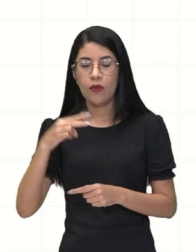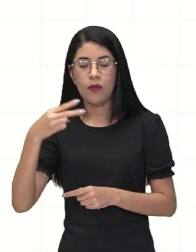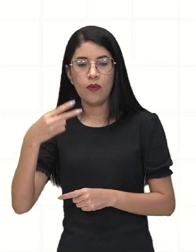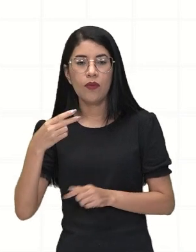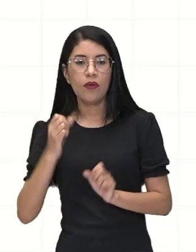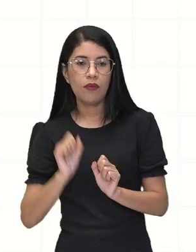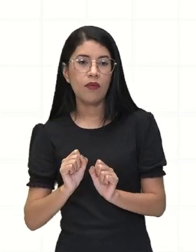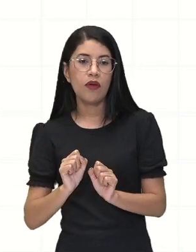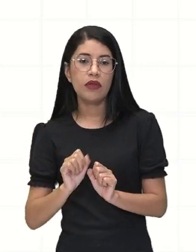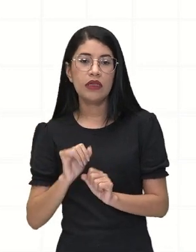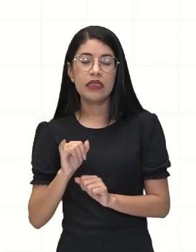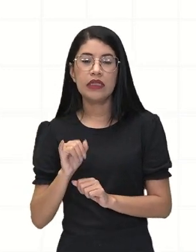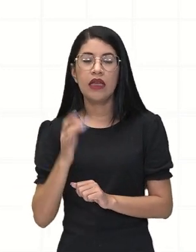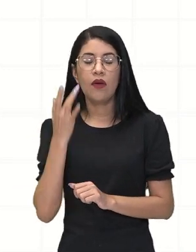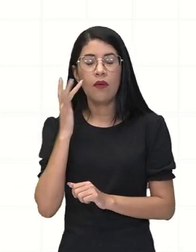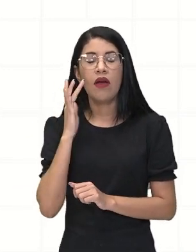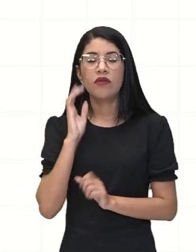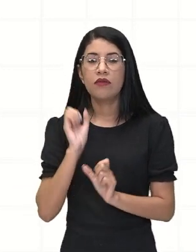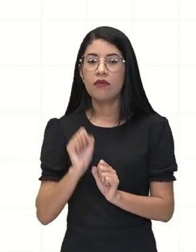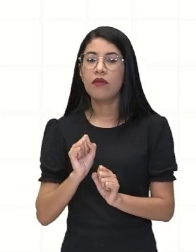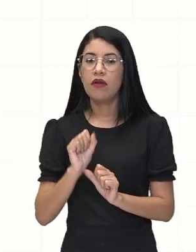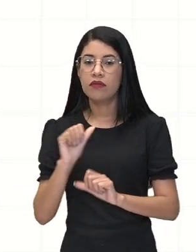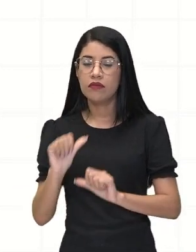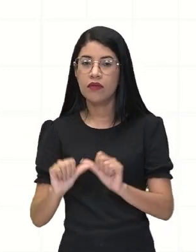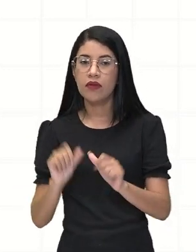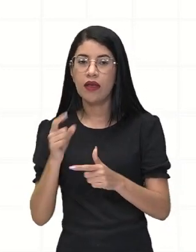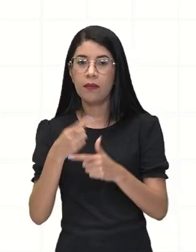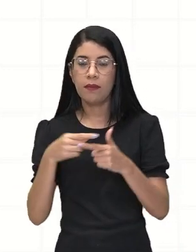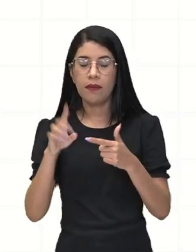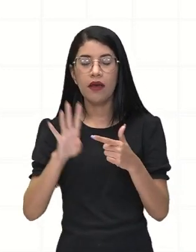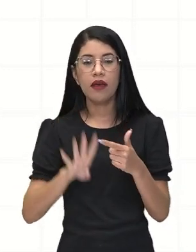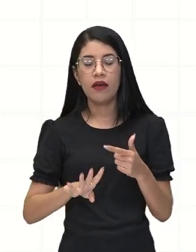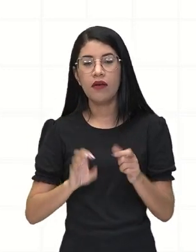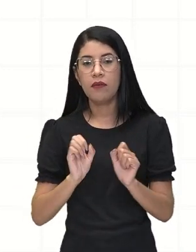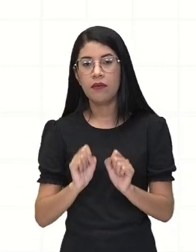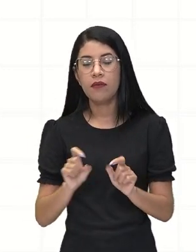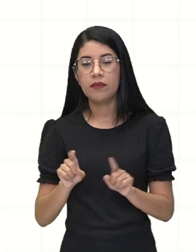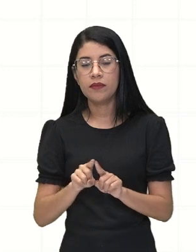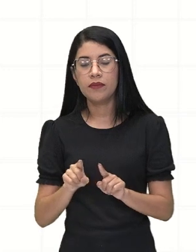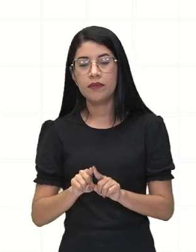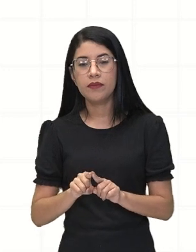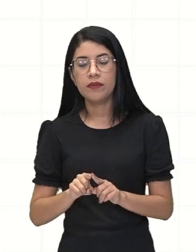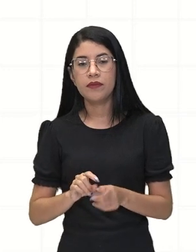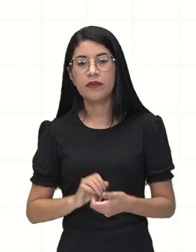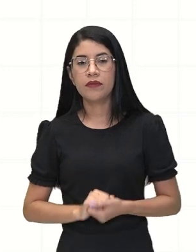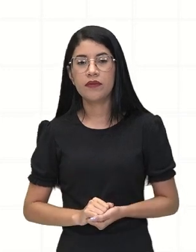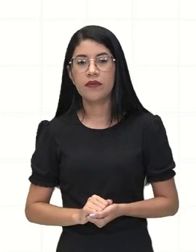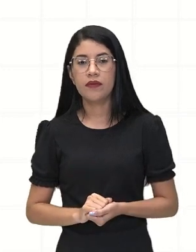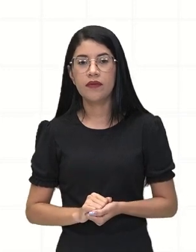E eu suspeito que eu possa escrever ele como sendo o produto